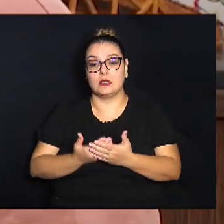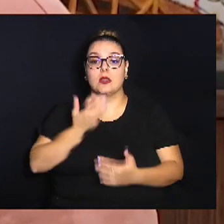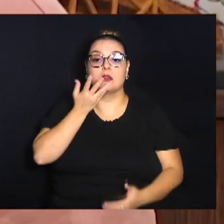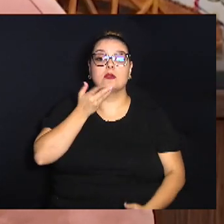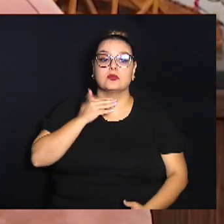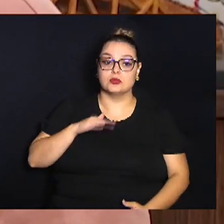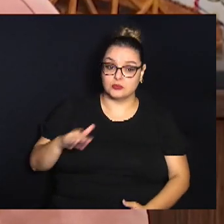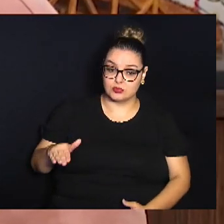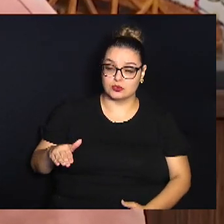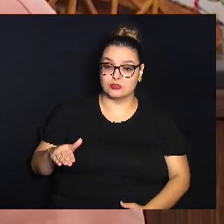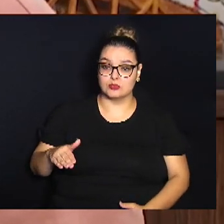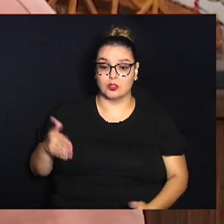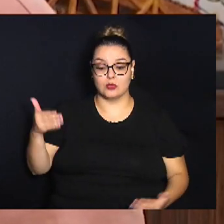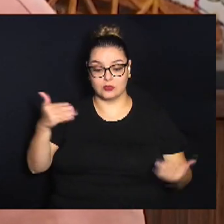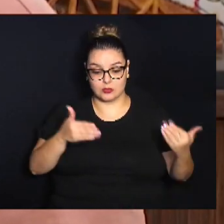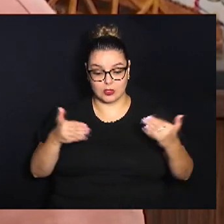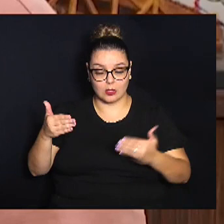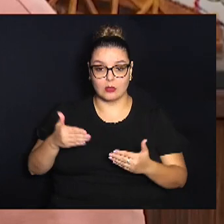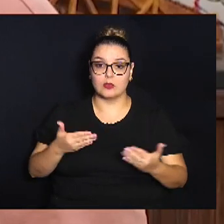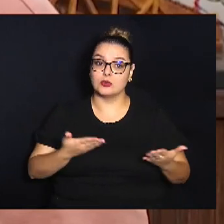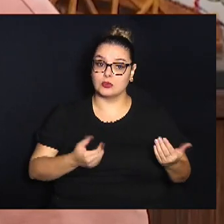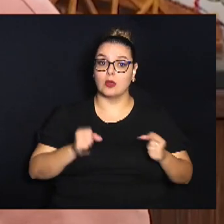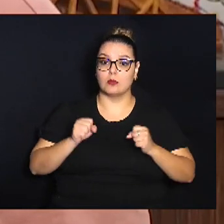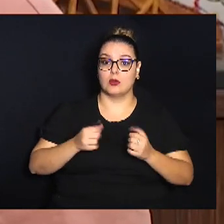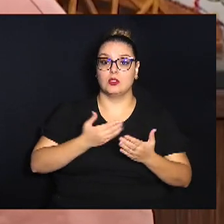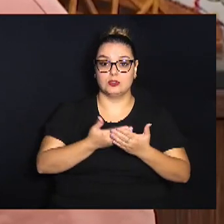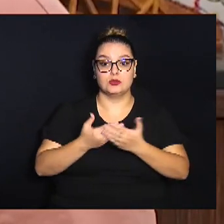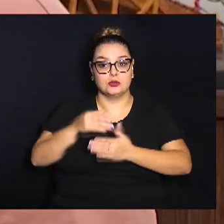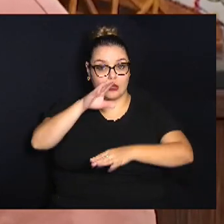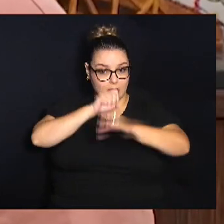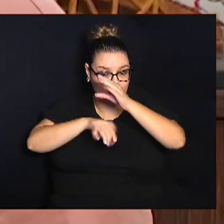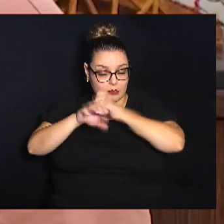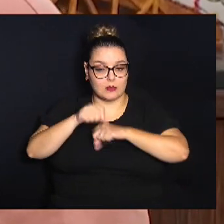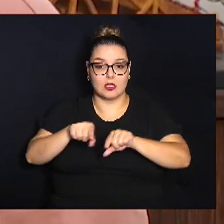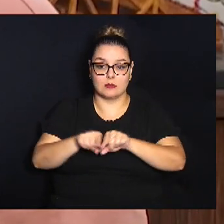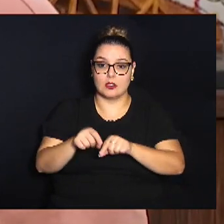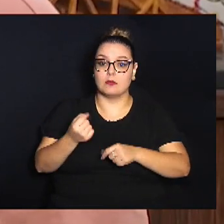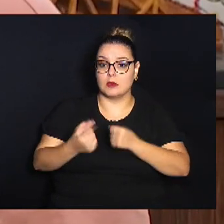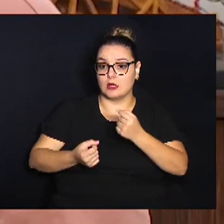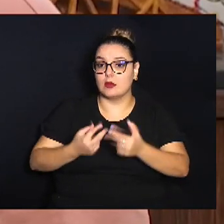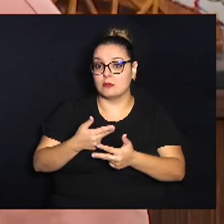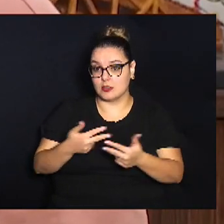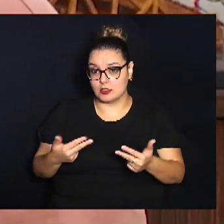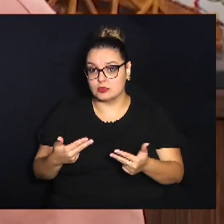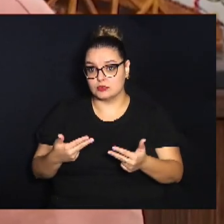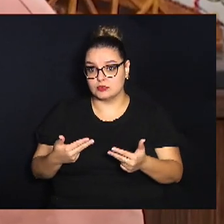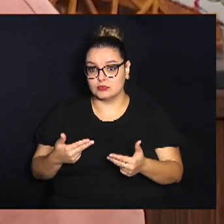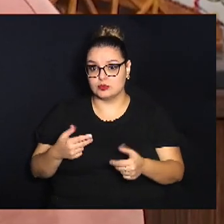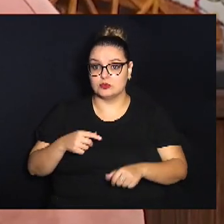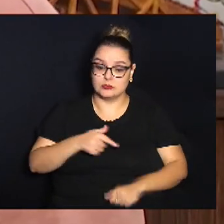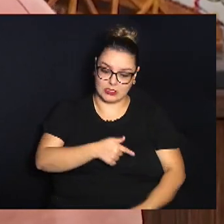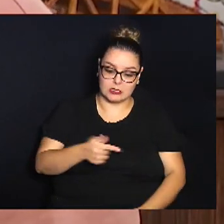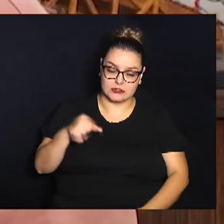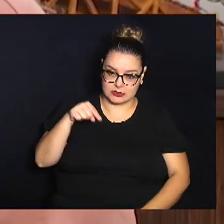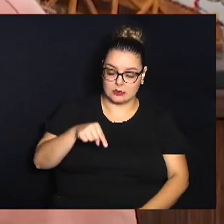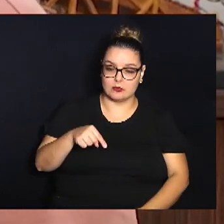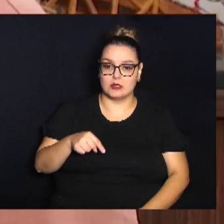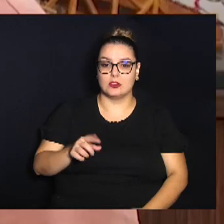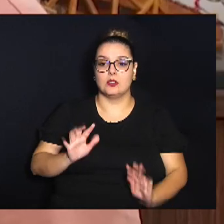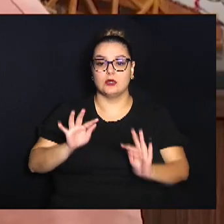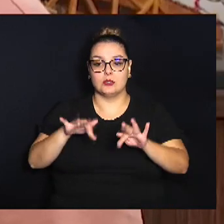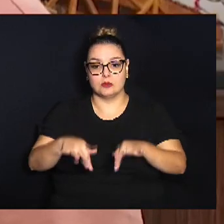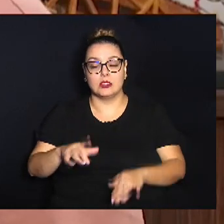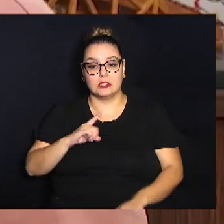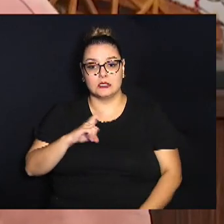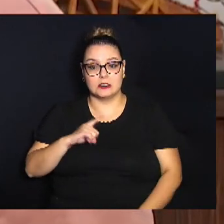para que os participantes, os jovens, possam estudar e aprender também alguma coisa durante essa semana. E no final nós temos